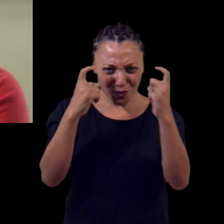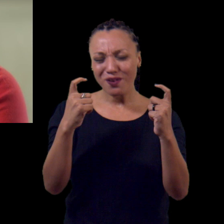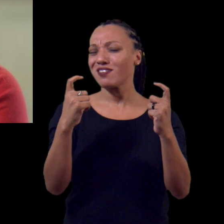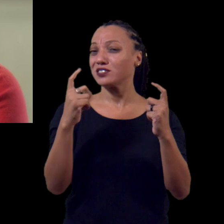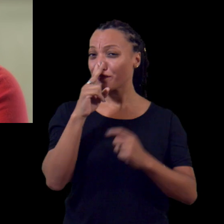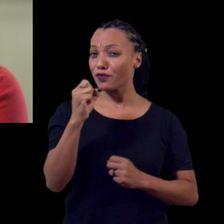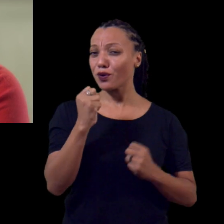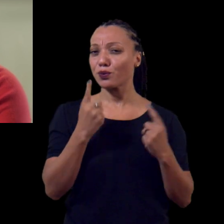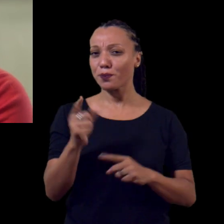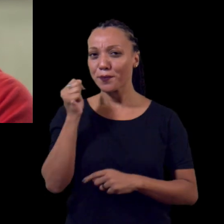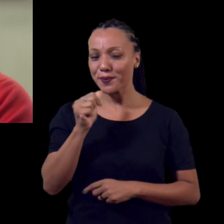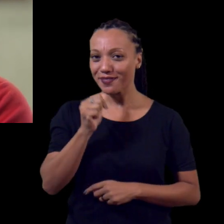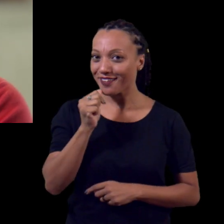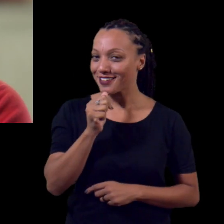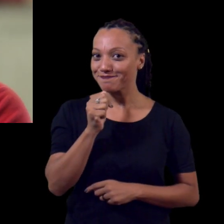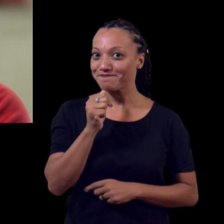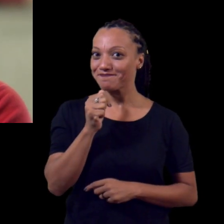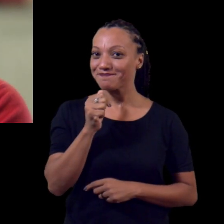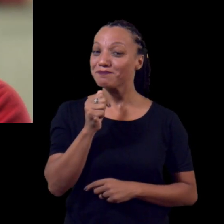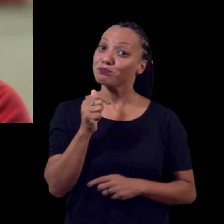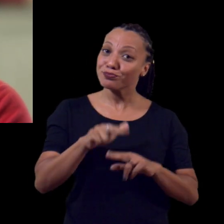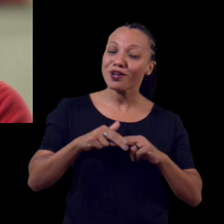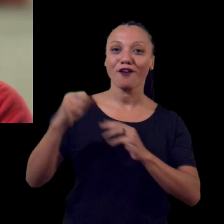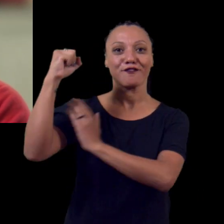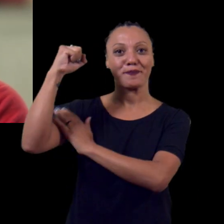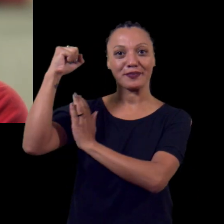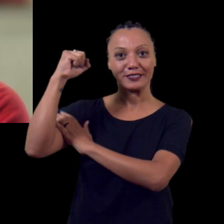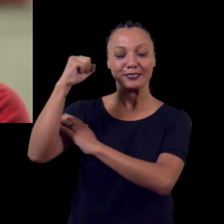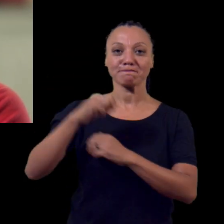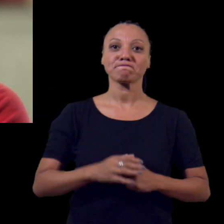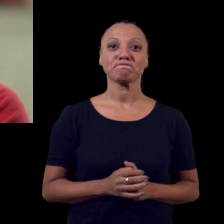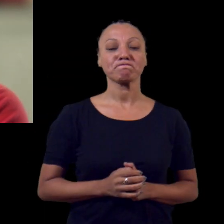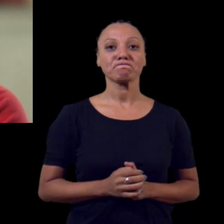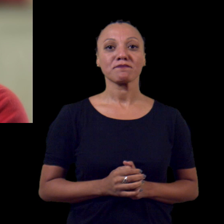mulher, não tem como não ser feminista. A questão das